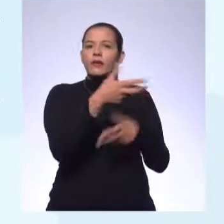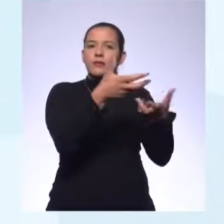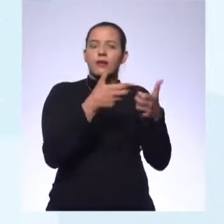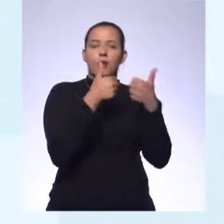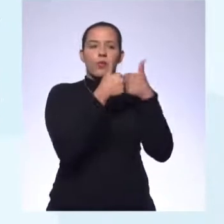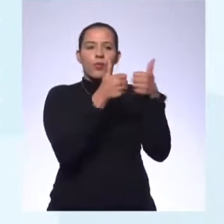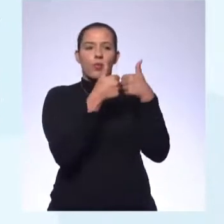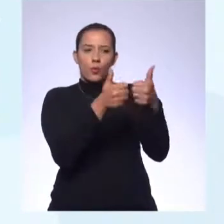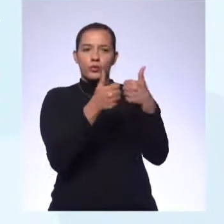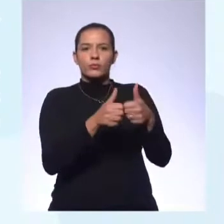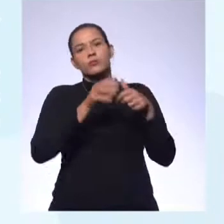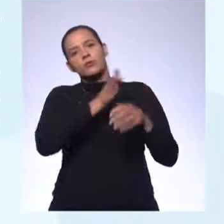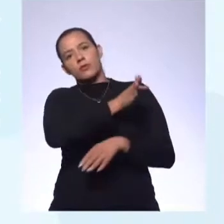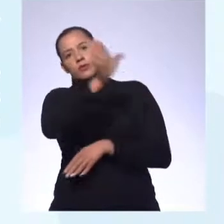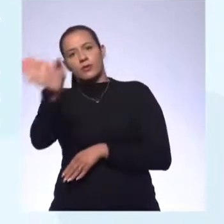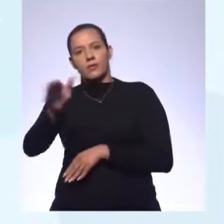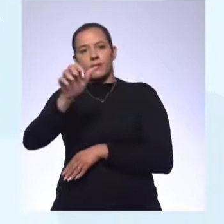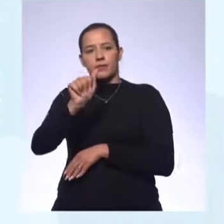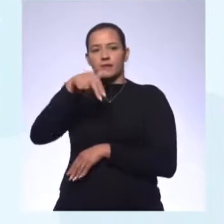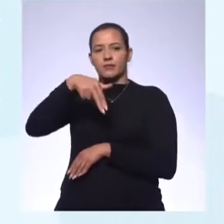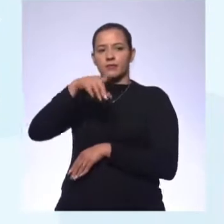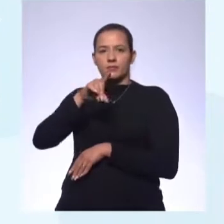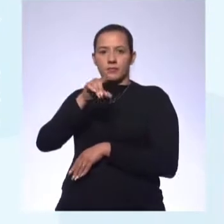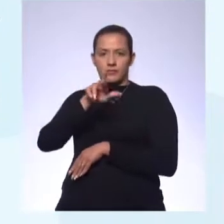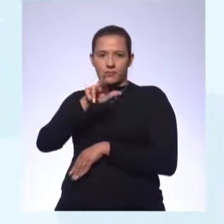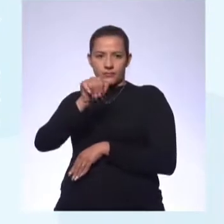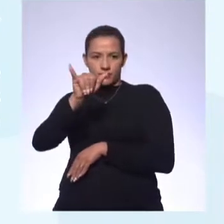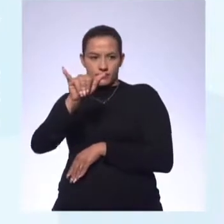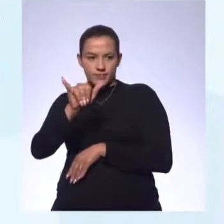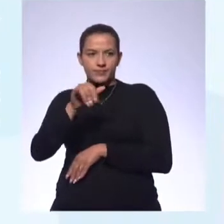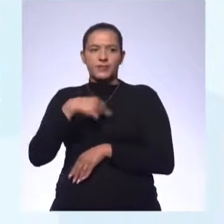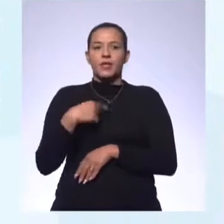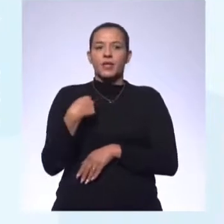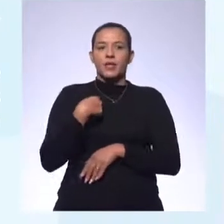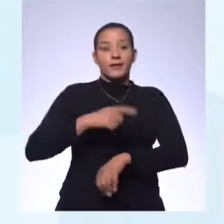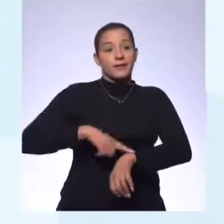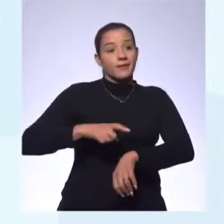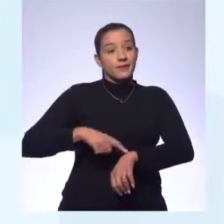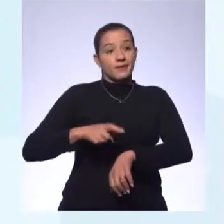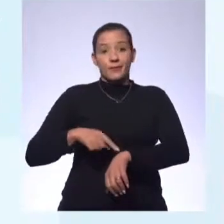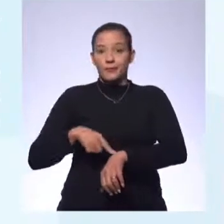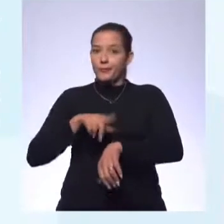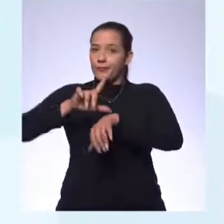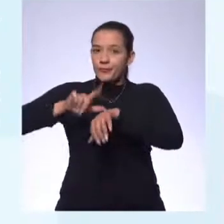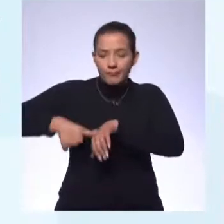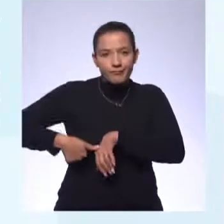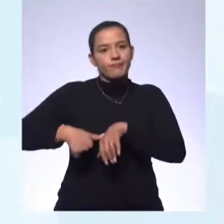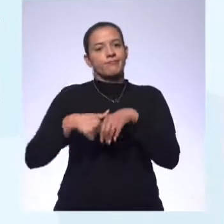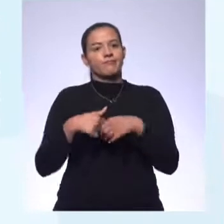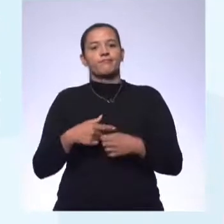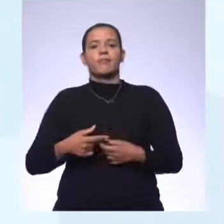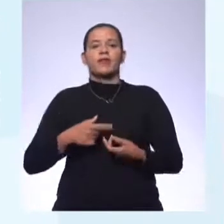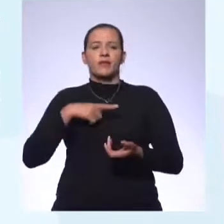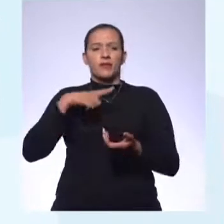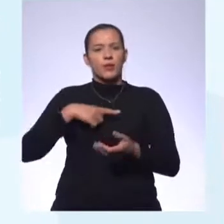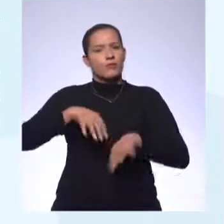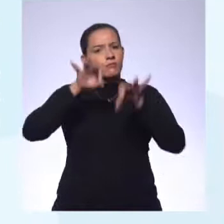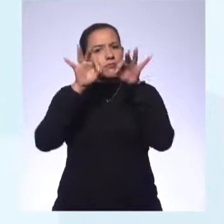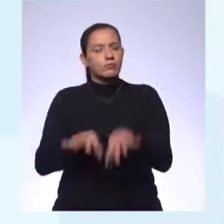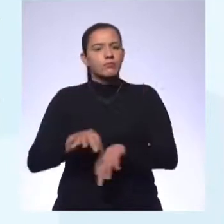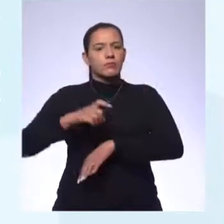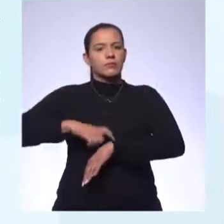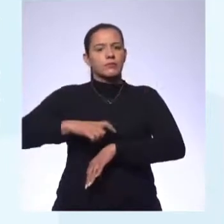Andaraí. Sabe, sou o homem menos pontual que há neste mundo. Entre os meus imensos defeitos e as minhas